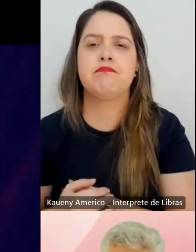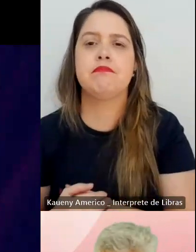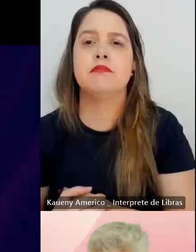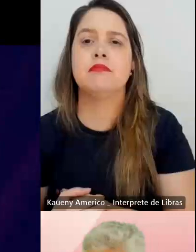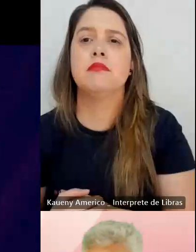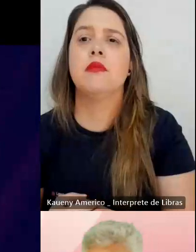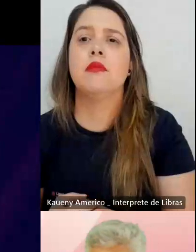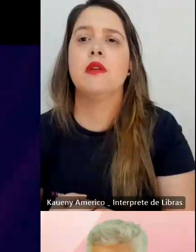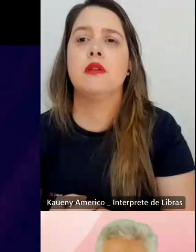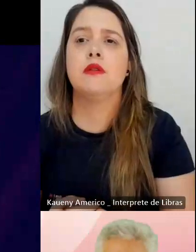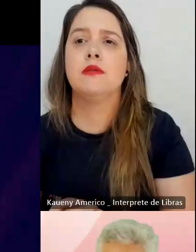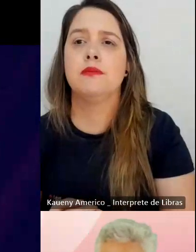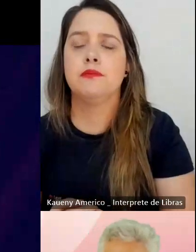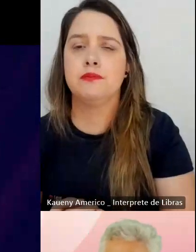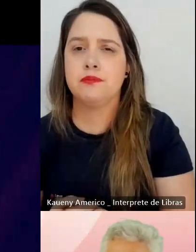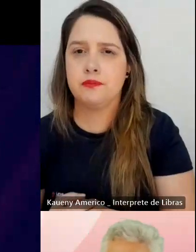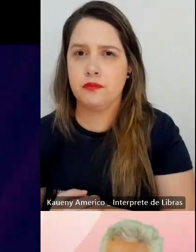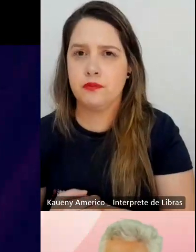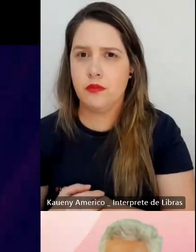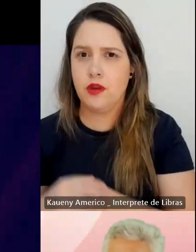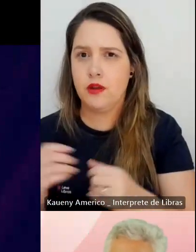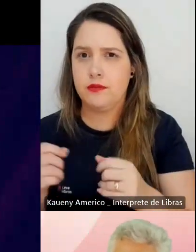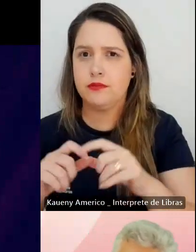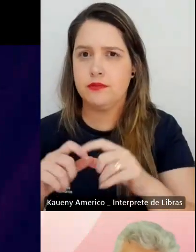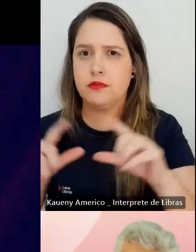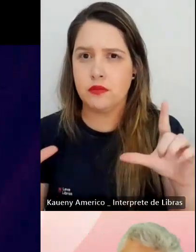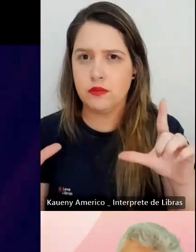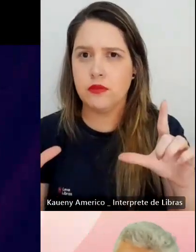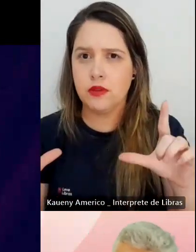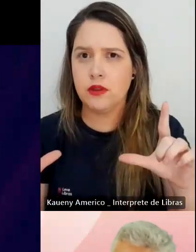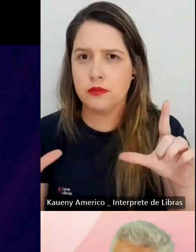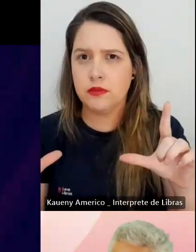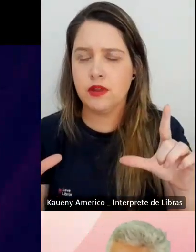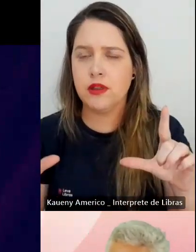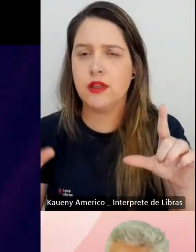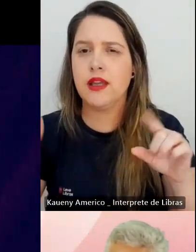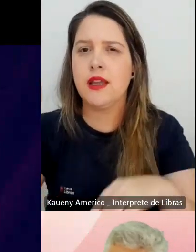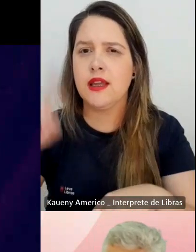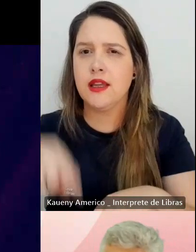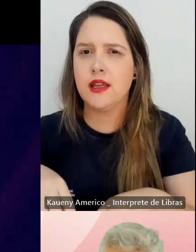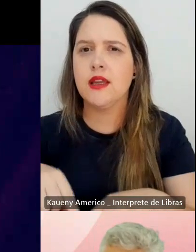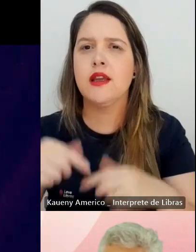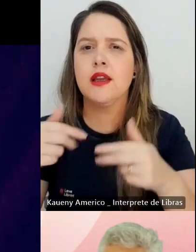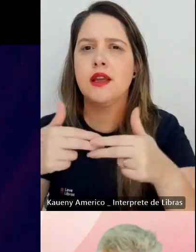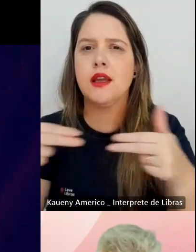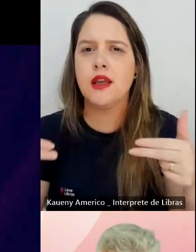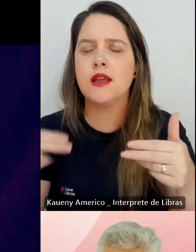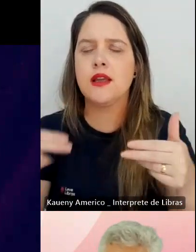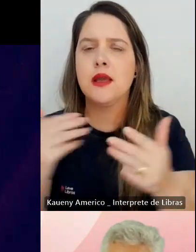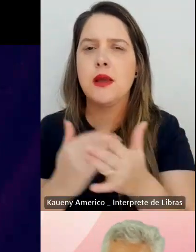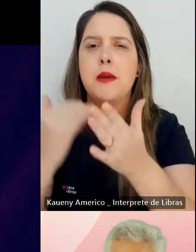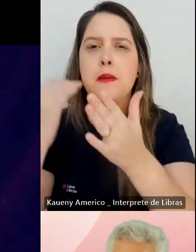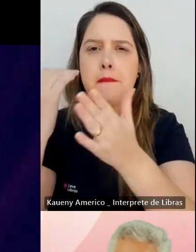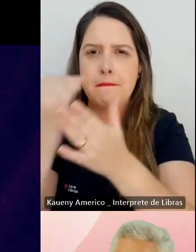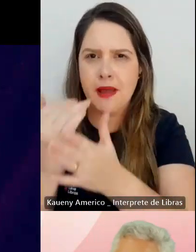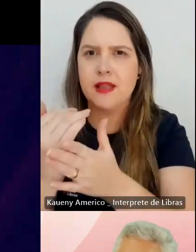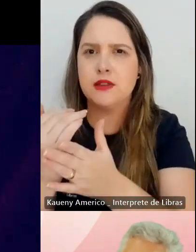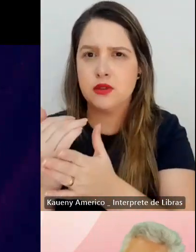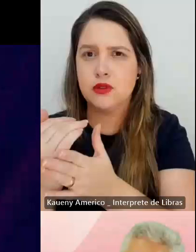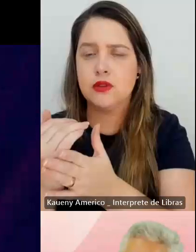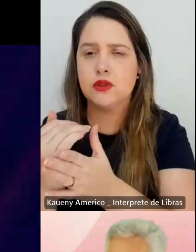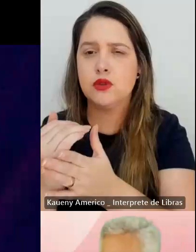É um exemplo bem básico que é deixar a imagem visual. Todo mundo